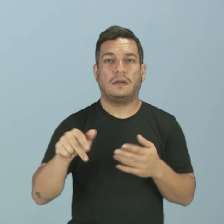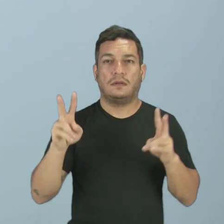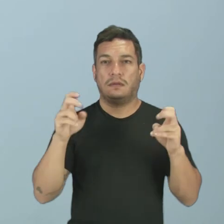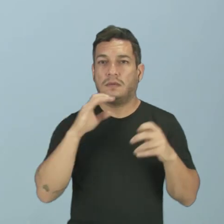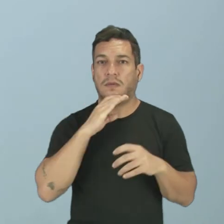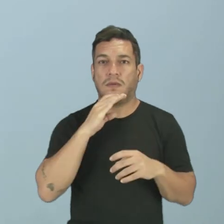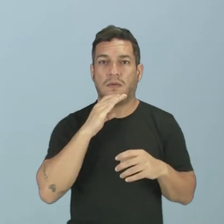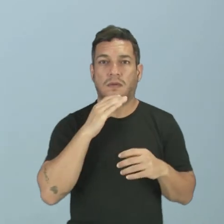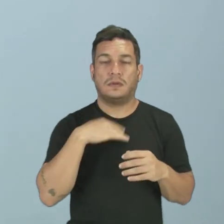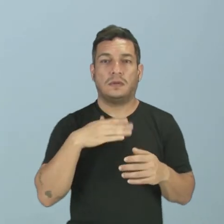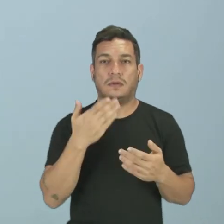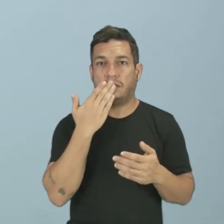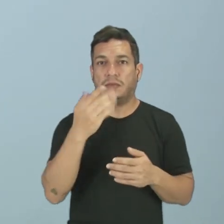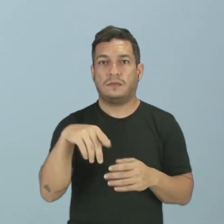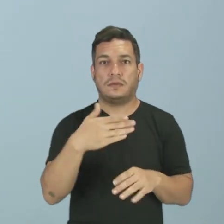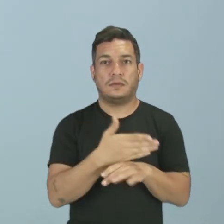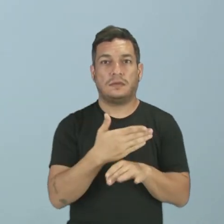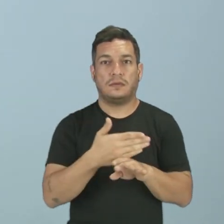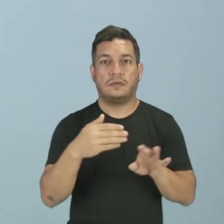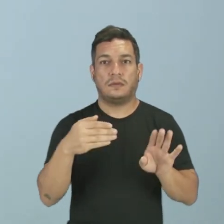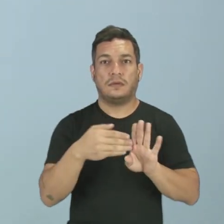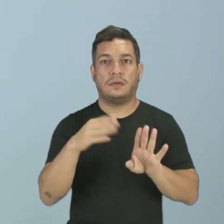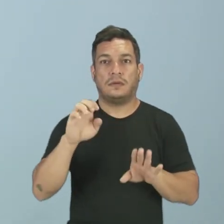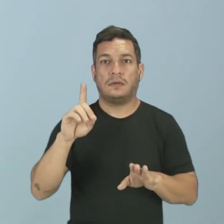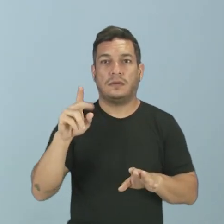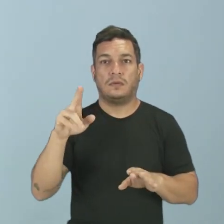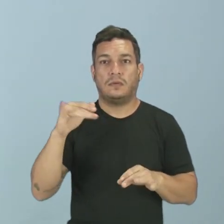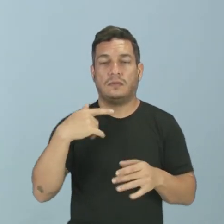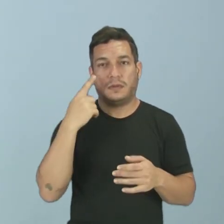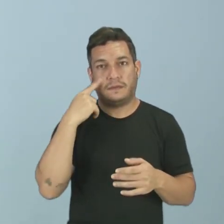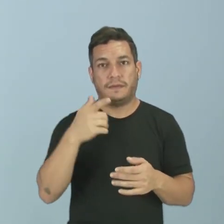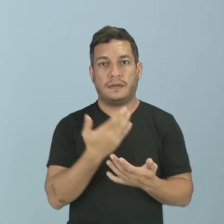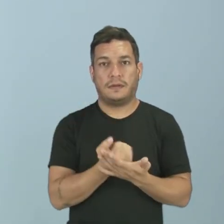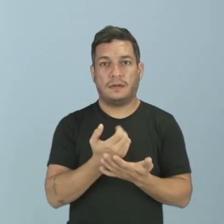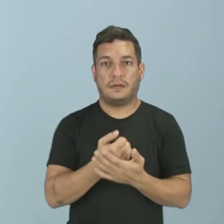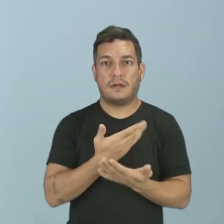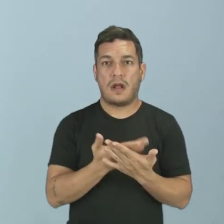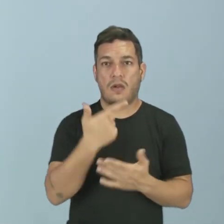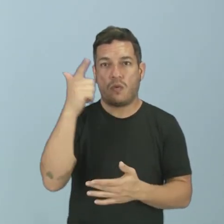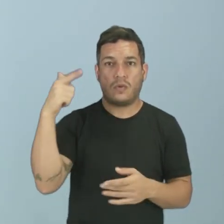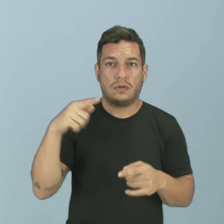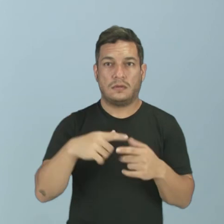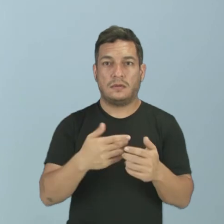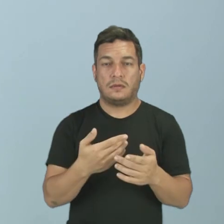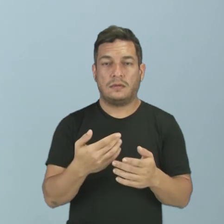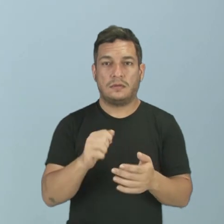conhecimento. Eu vou pedir que você acesse a plataforma Eduque para verificar outras questões e também